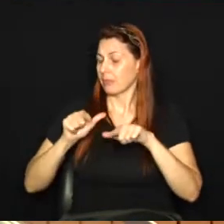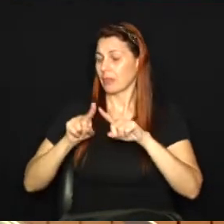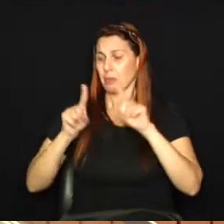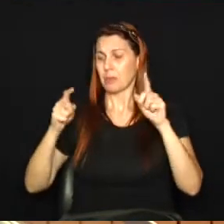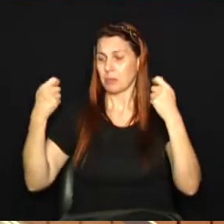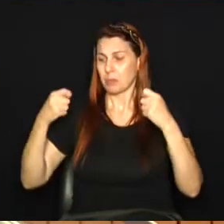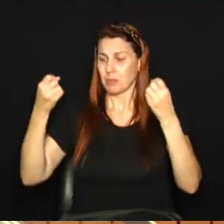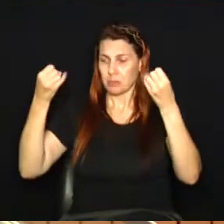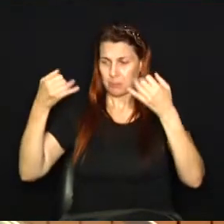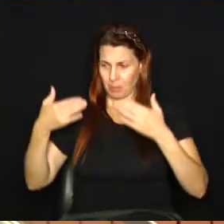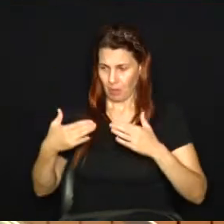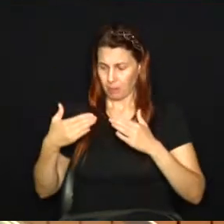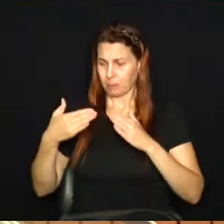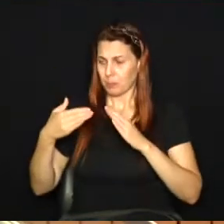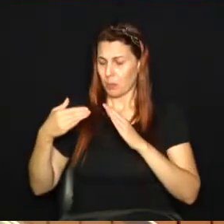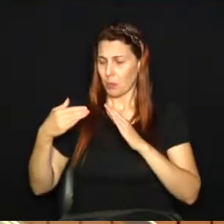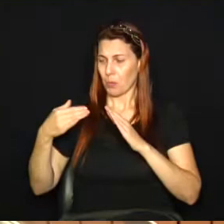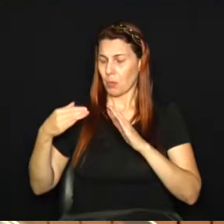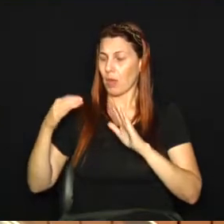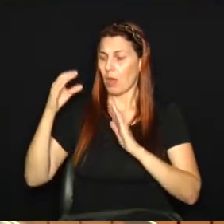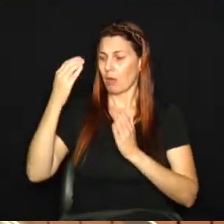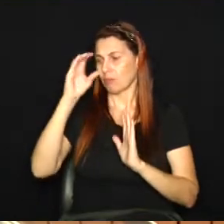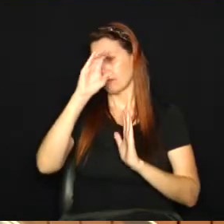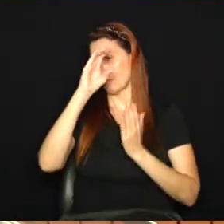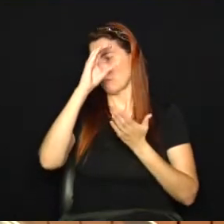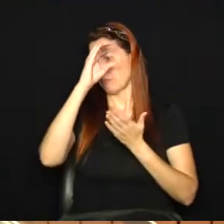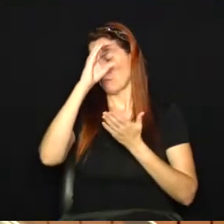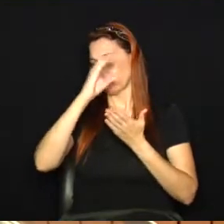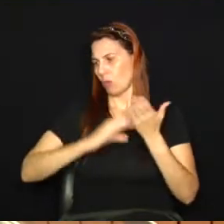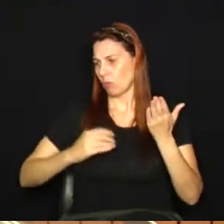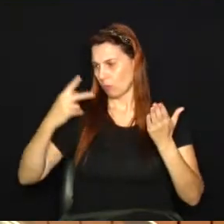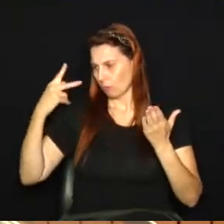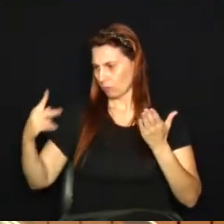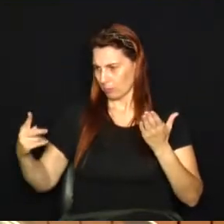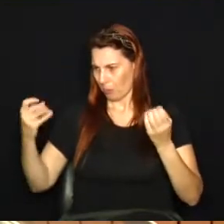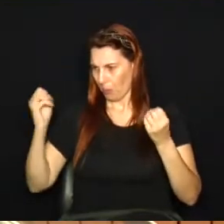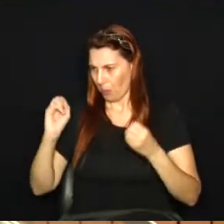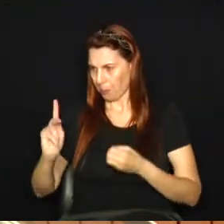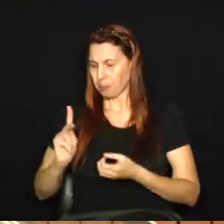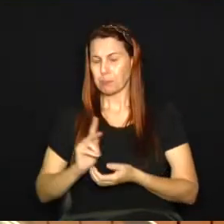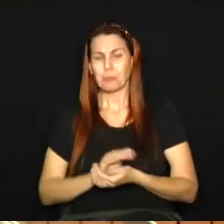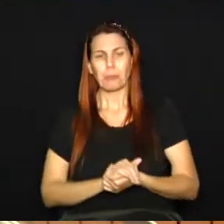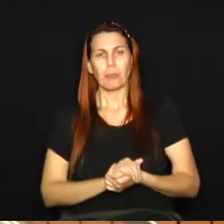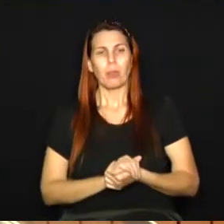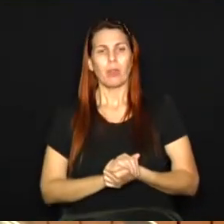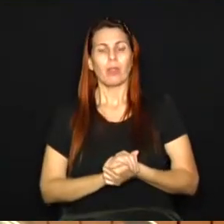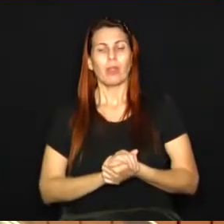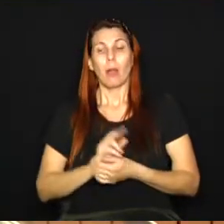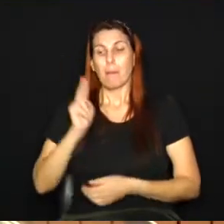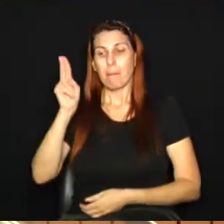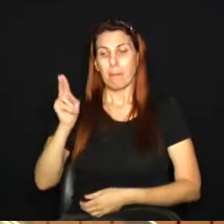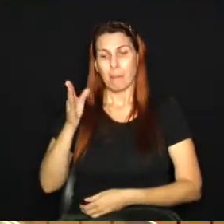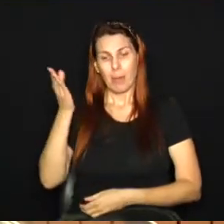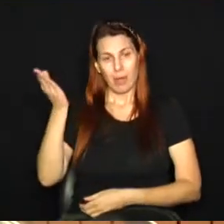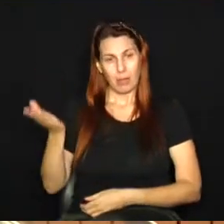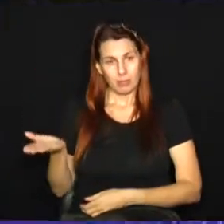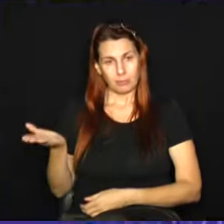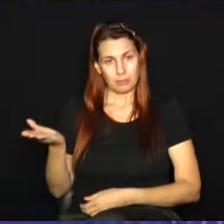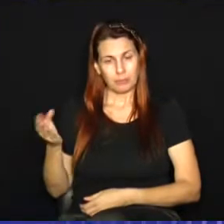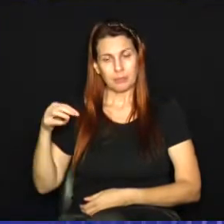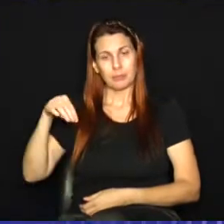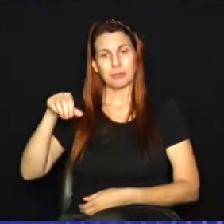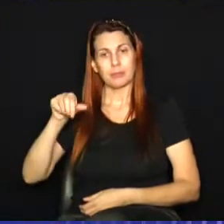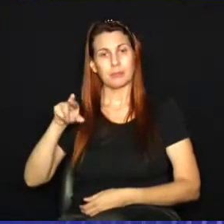o currículo do padre Marco Antônio Amstalden. O padre Marco Antônio Amstalden